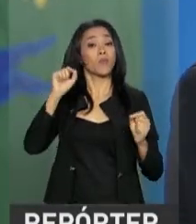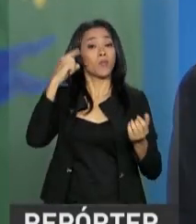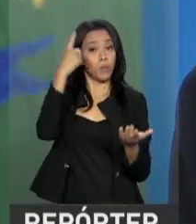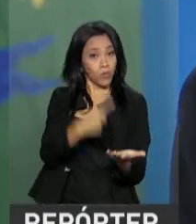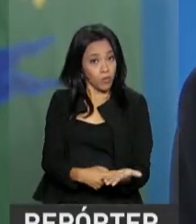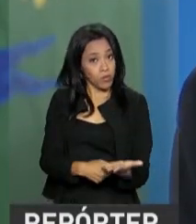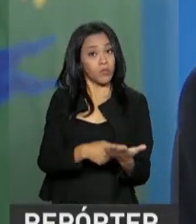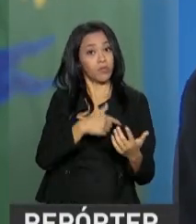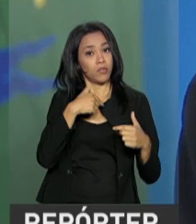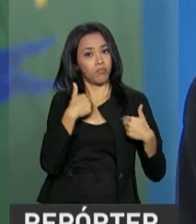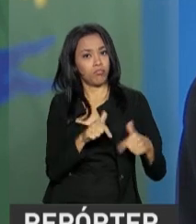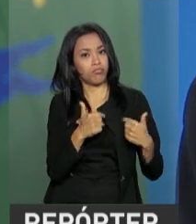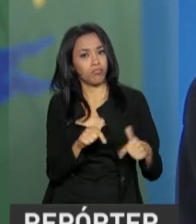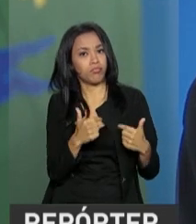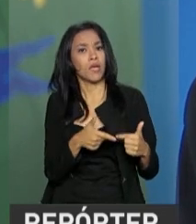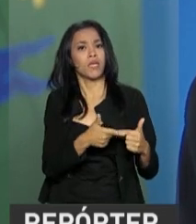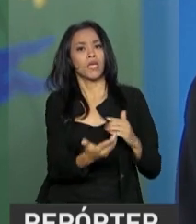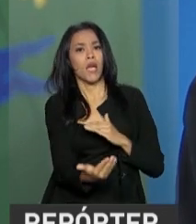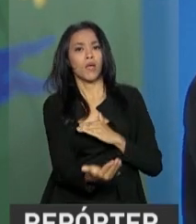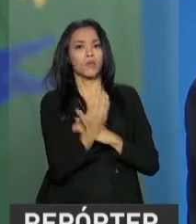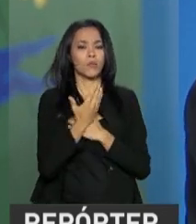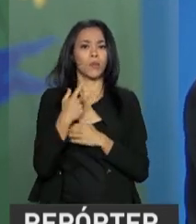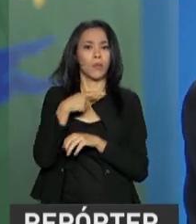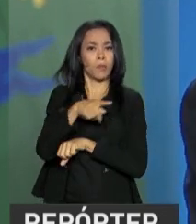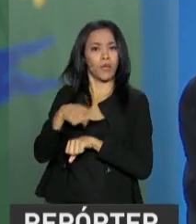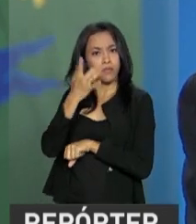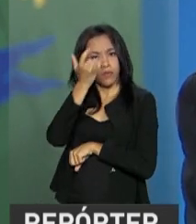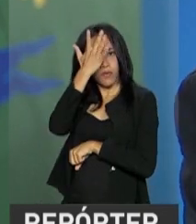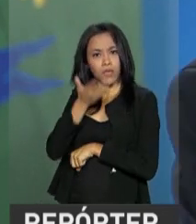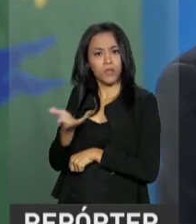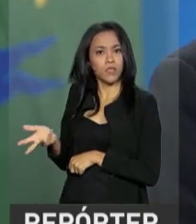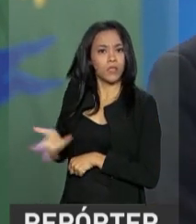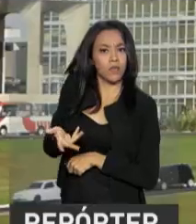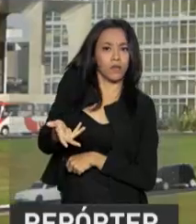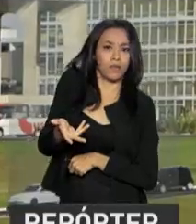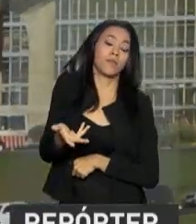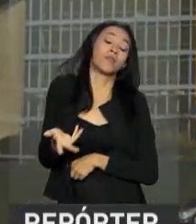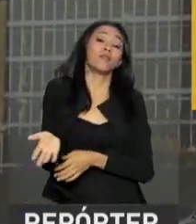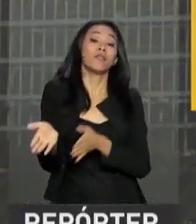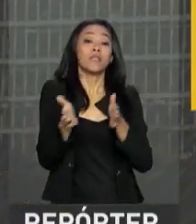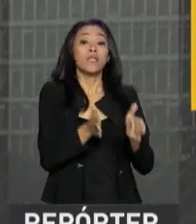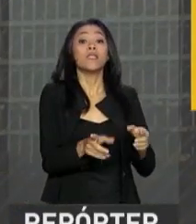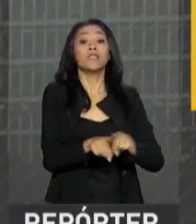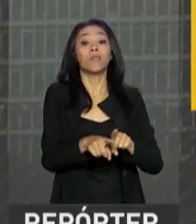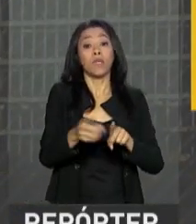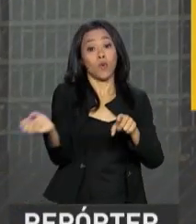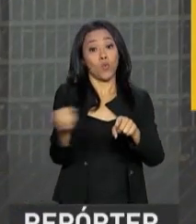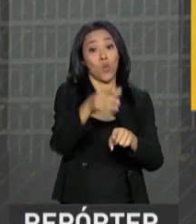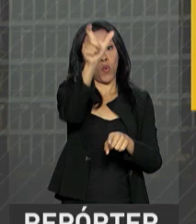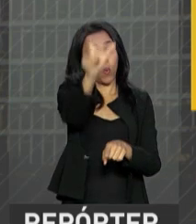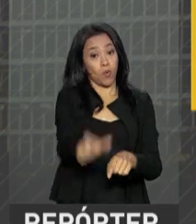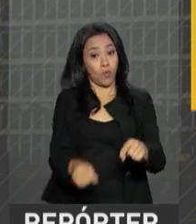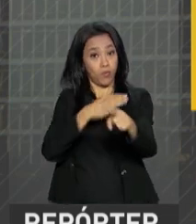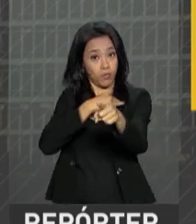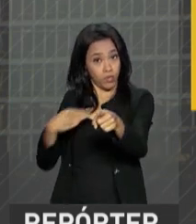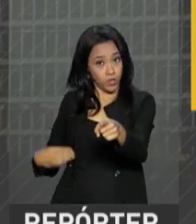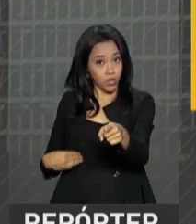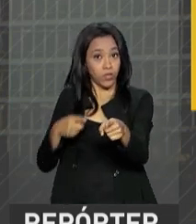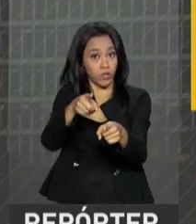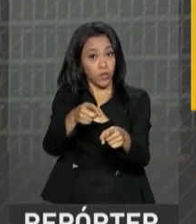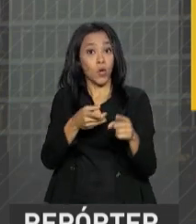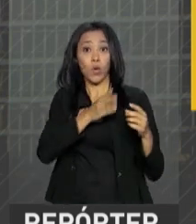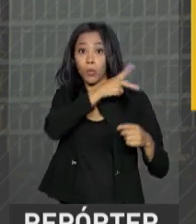que permite um país mais fácil ágil e moderna e ao novo ministro do adro guarde o presidente